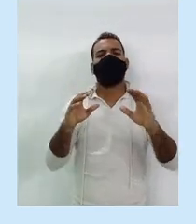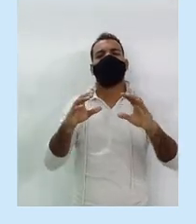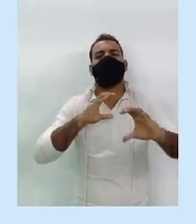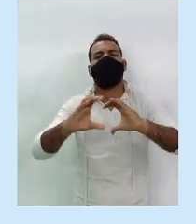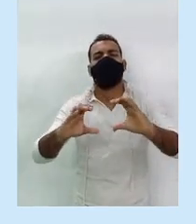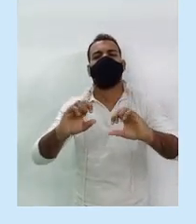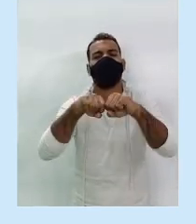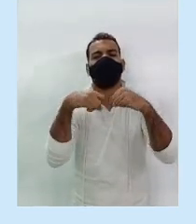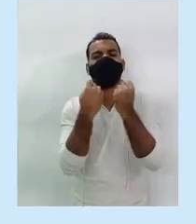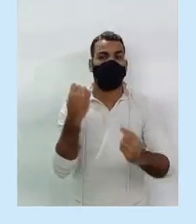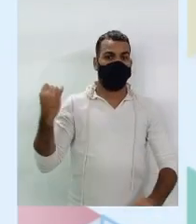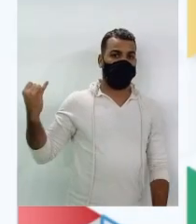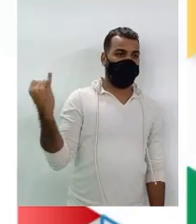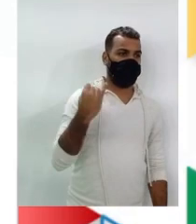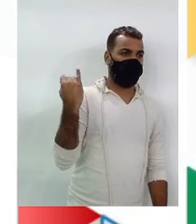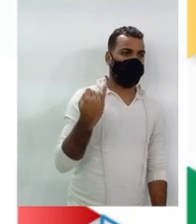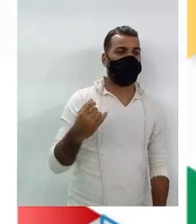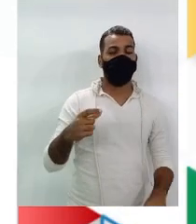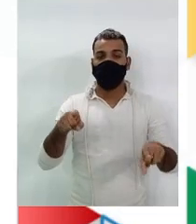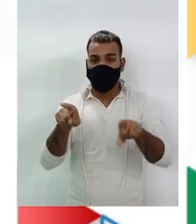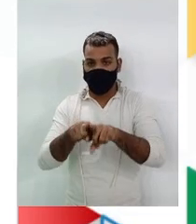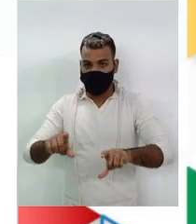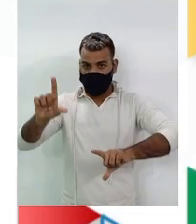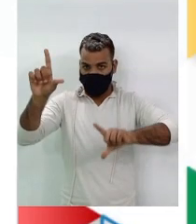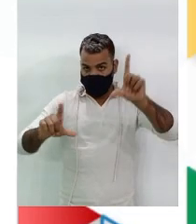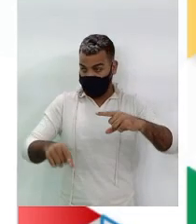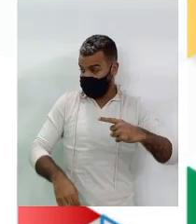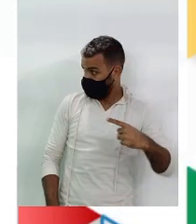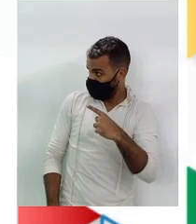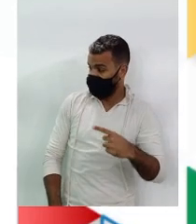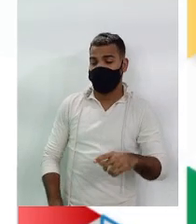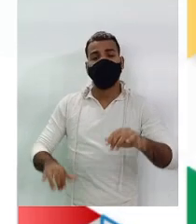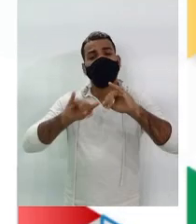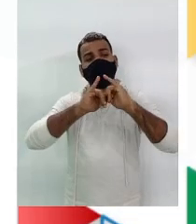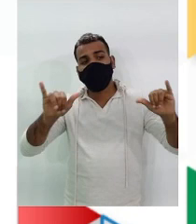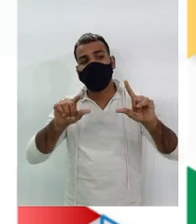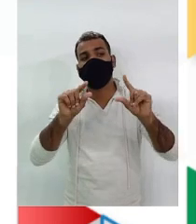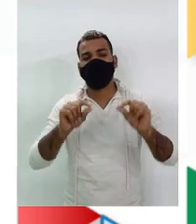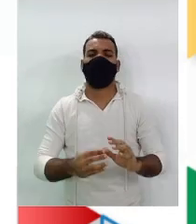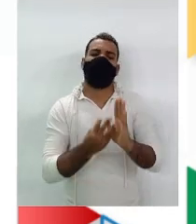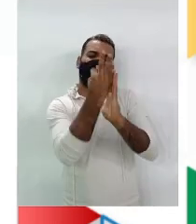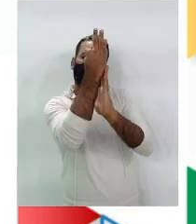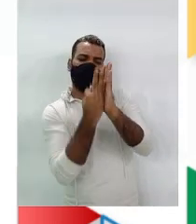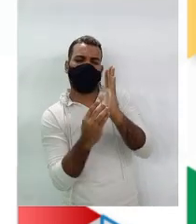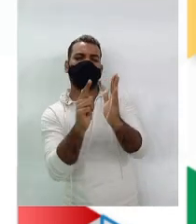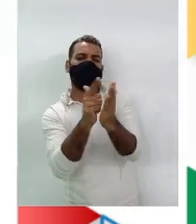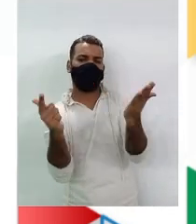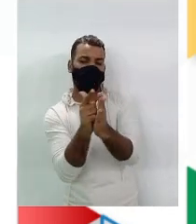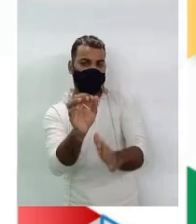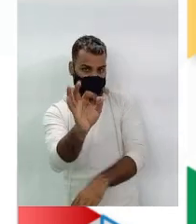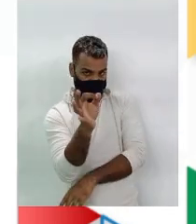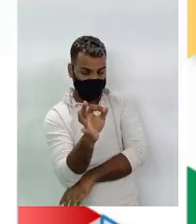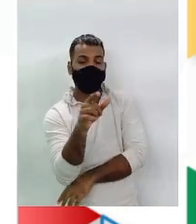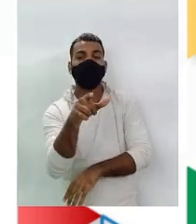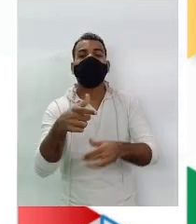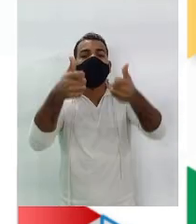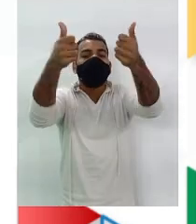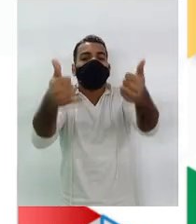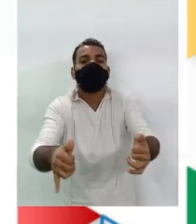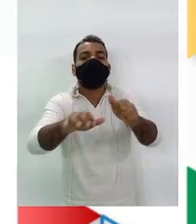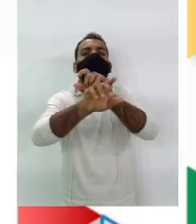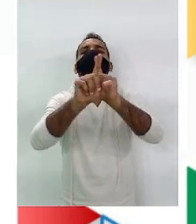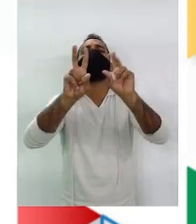Na tela, nós temos a seguinte questão. A notícia é um texto jornalístico que relata um